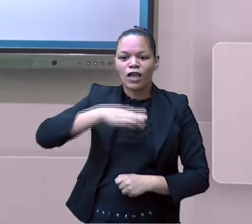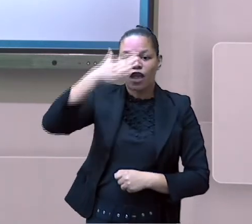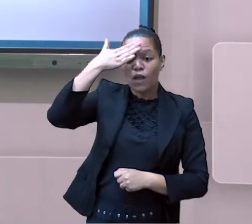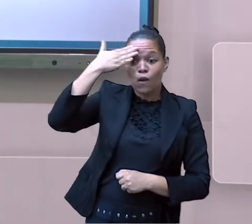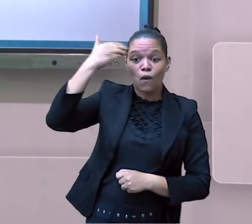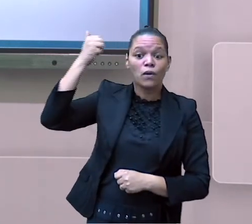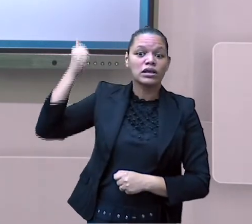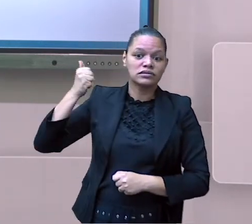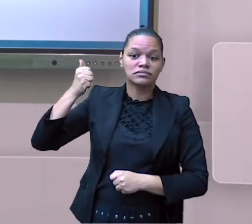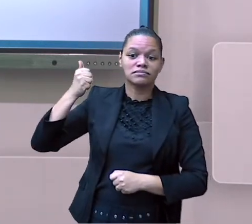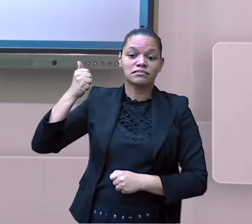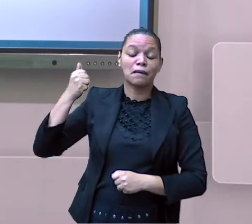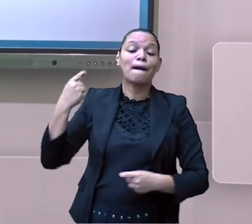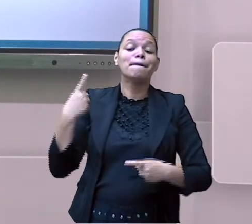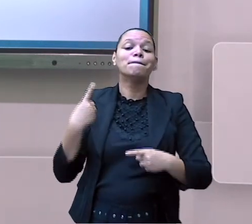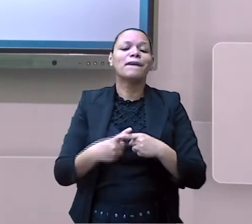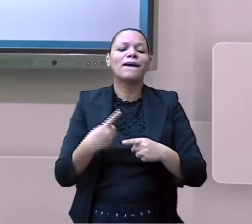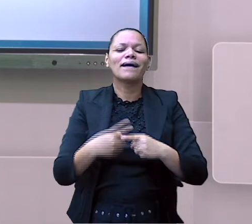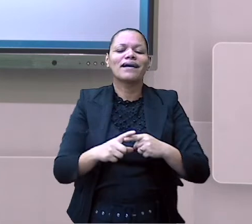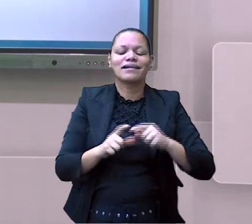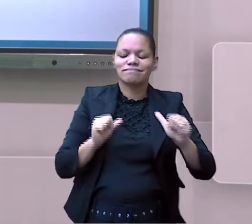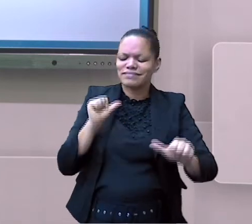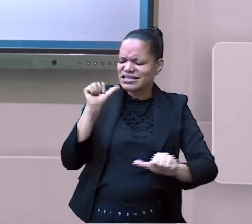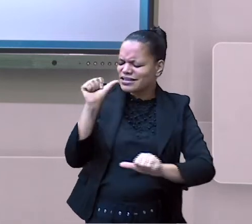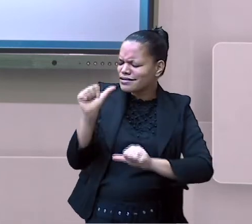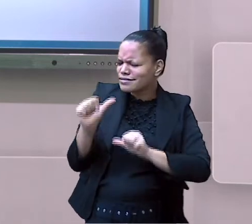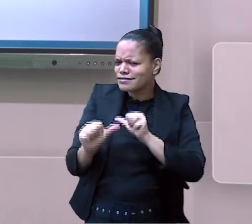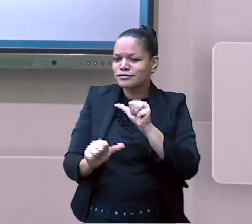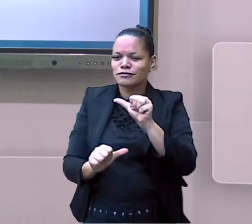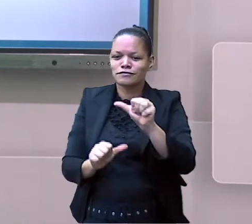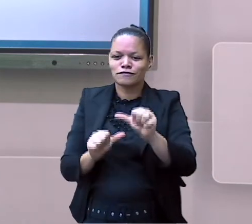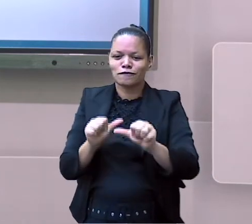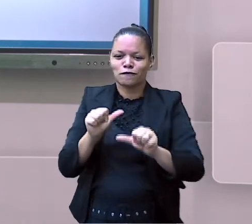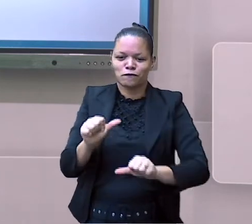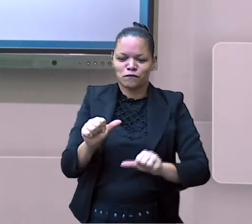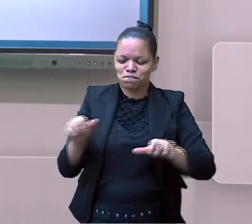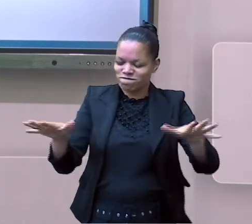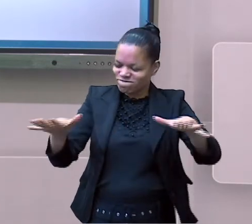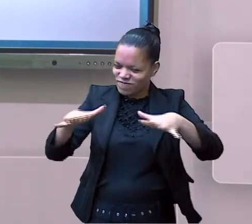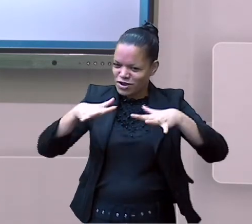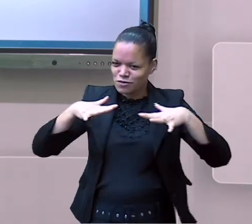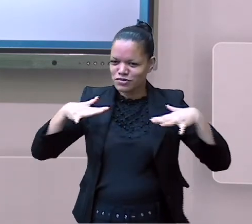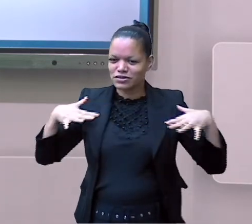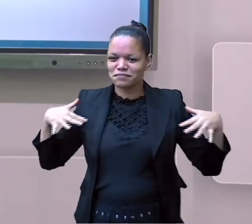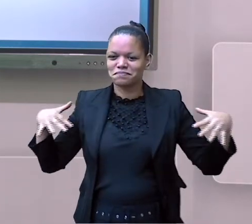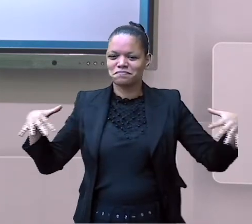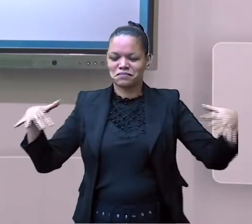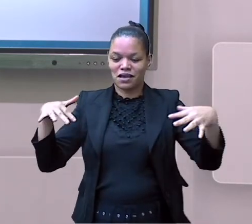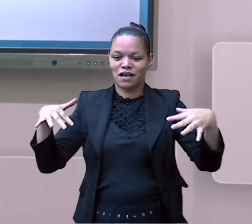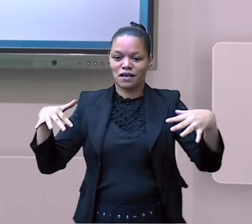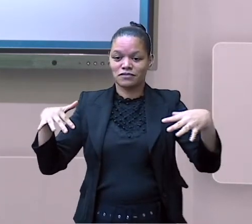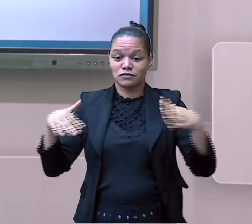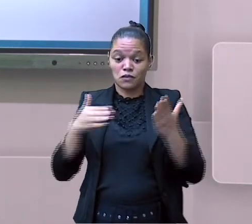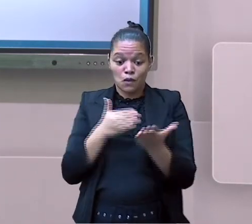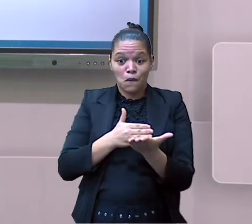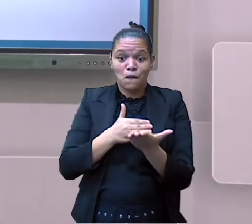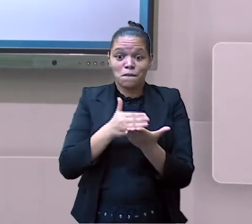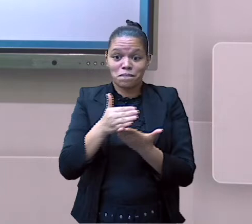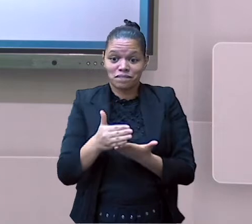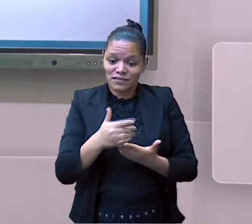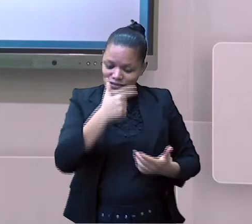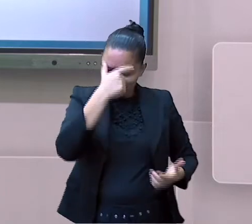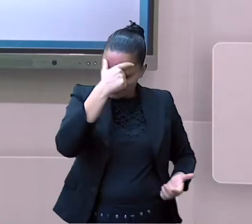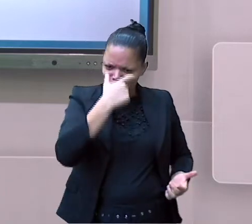multiplicador das ações corretas, outras pessoas vão estar te imitando. Então, eu acredito